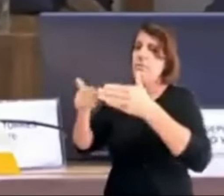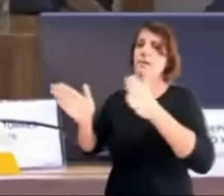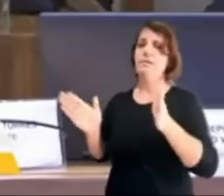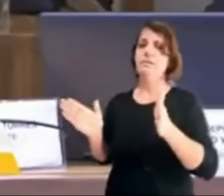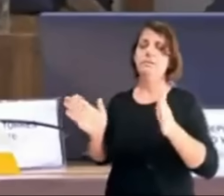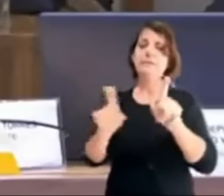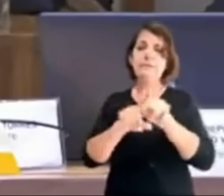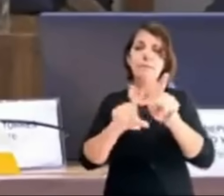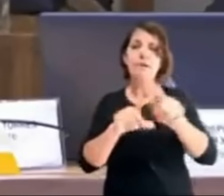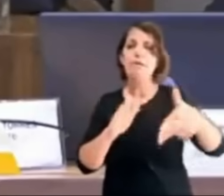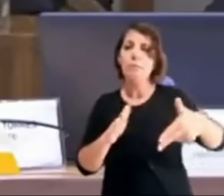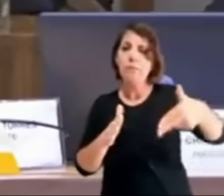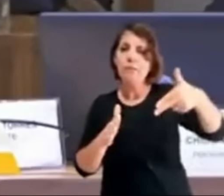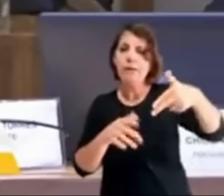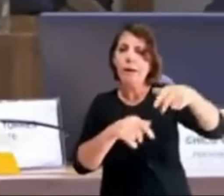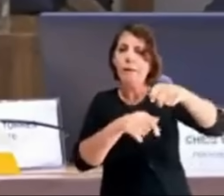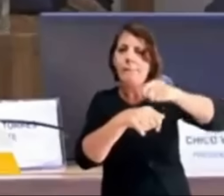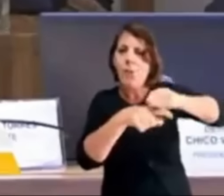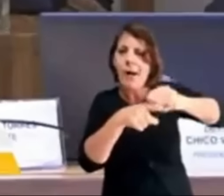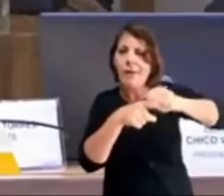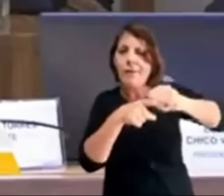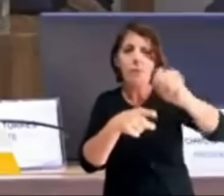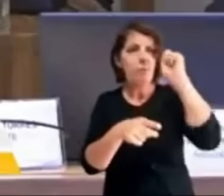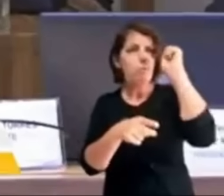não letal da Polícia Rodoviária Federal acabou